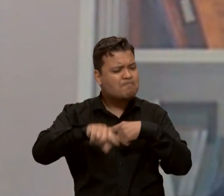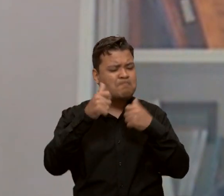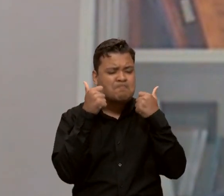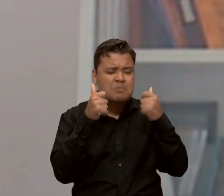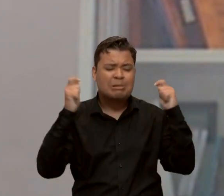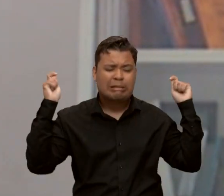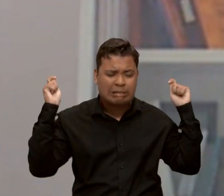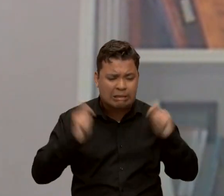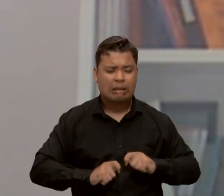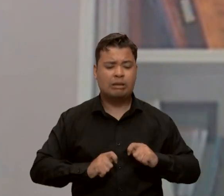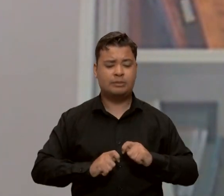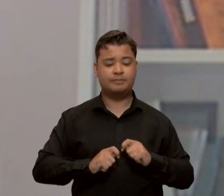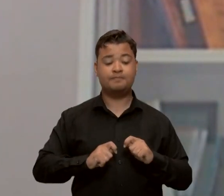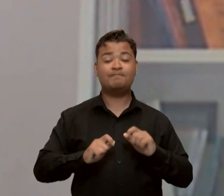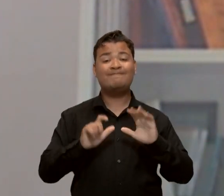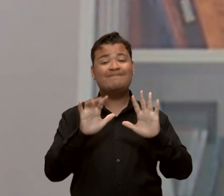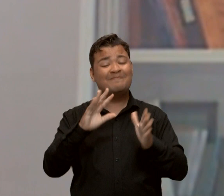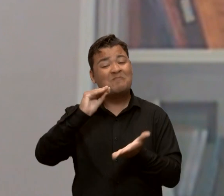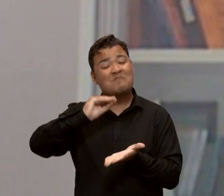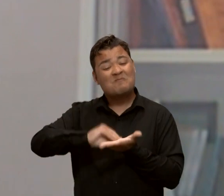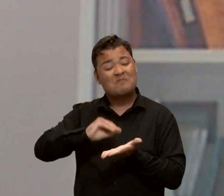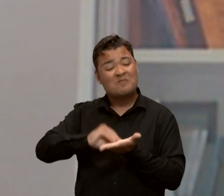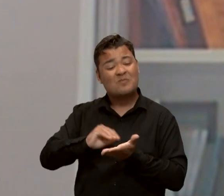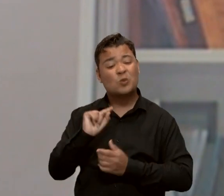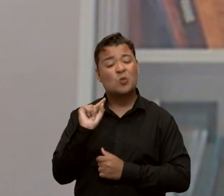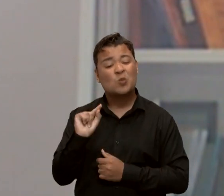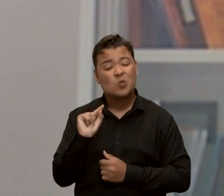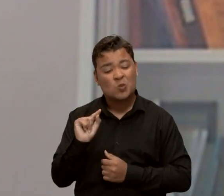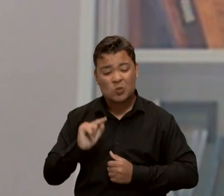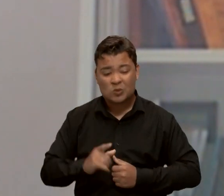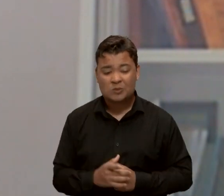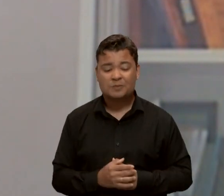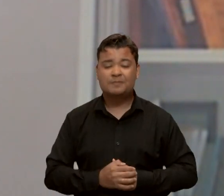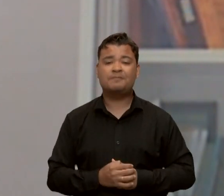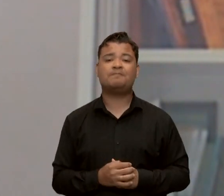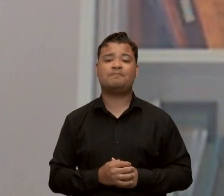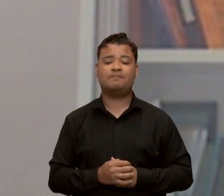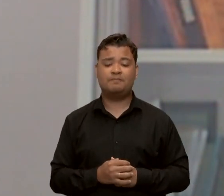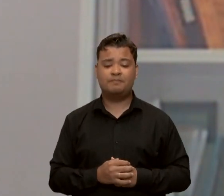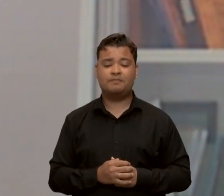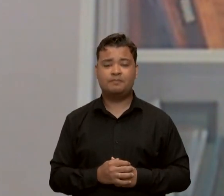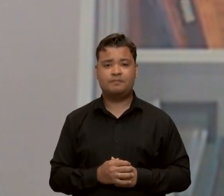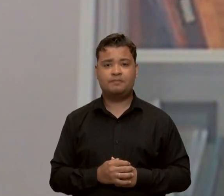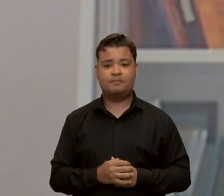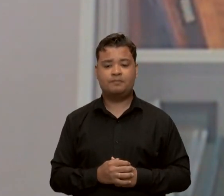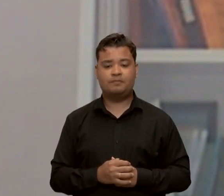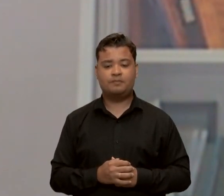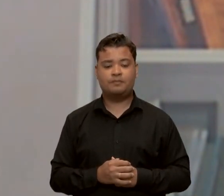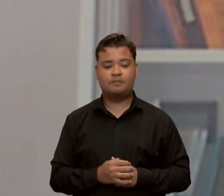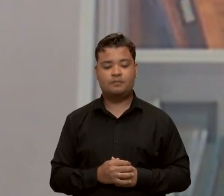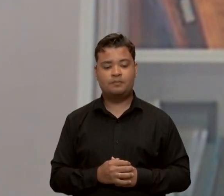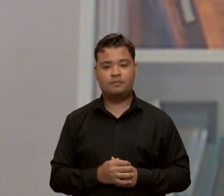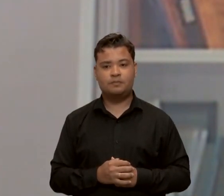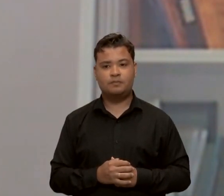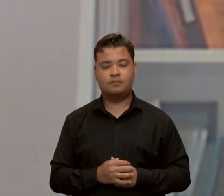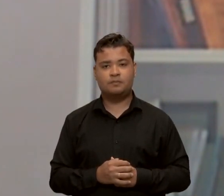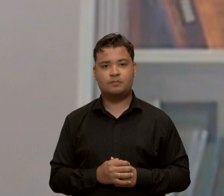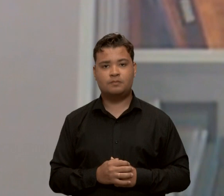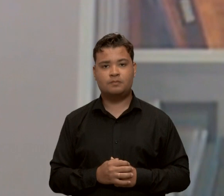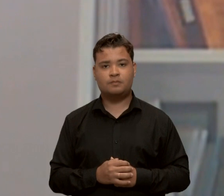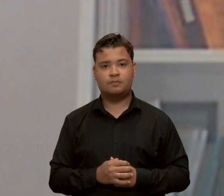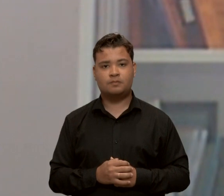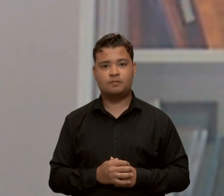é talvez uma renovação, uma atualização do pensamento econômico